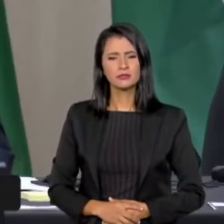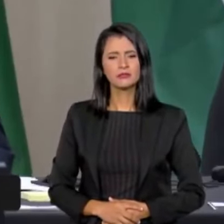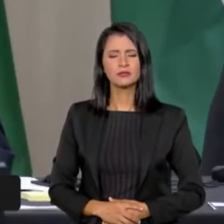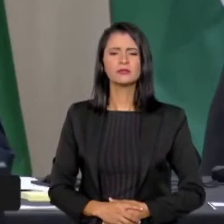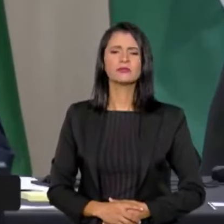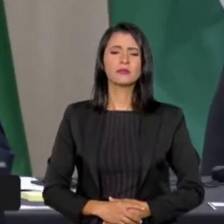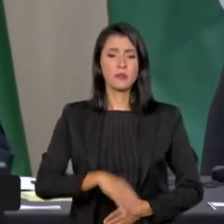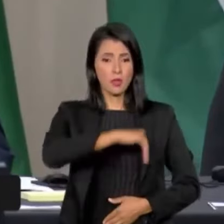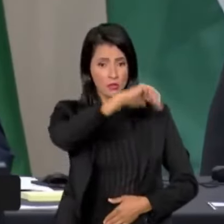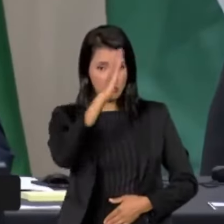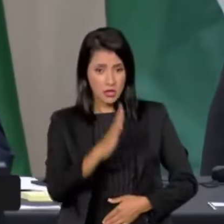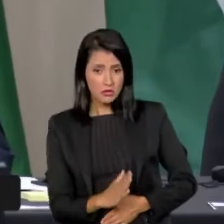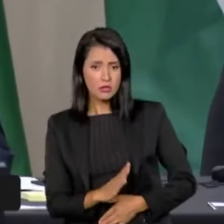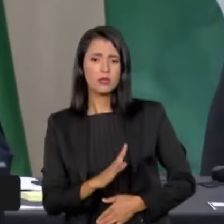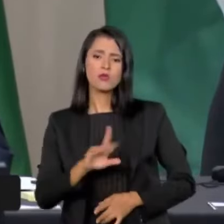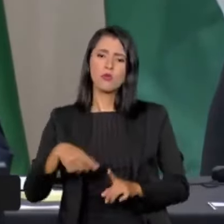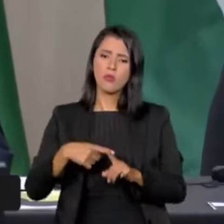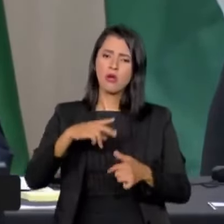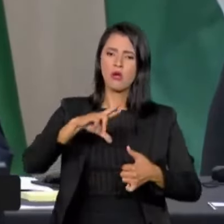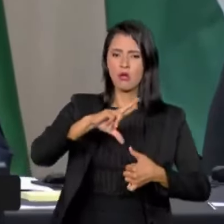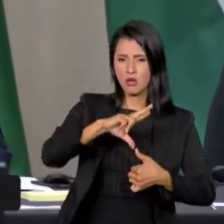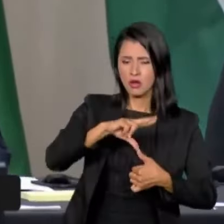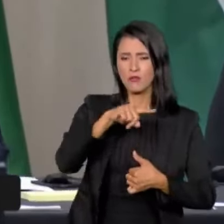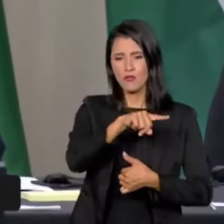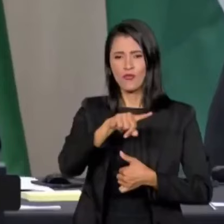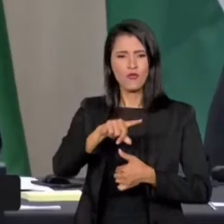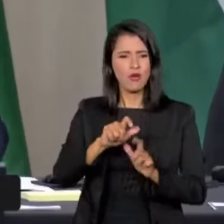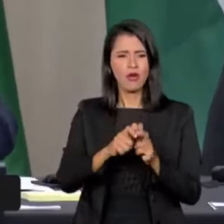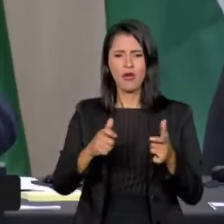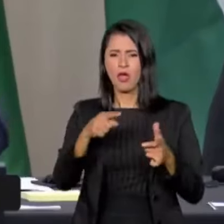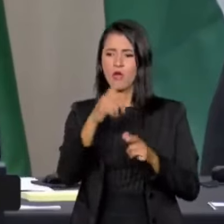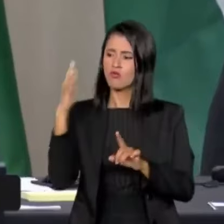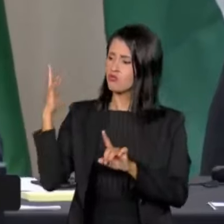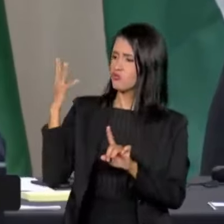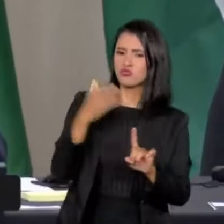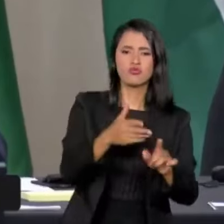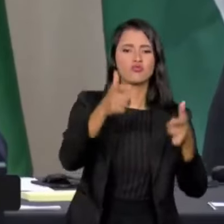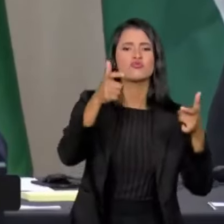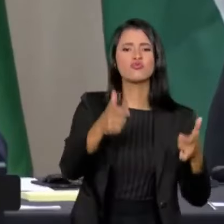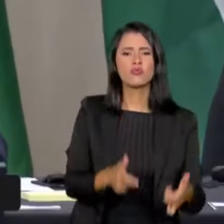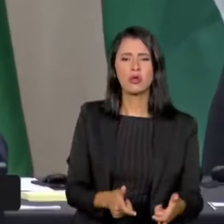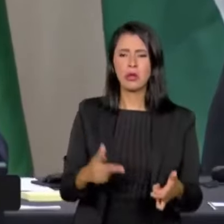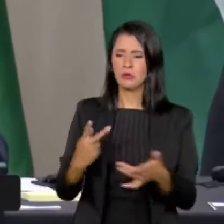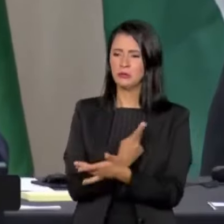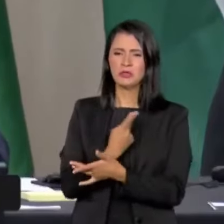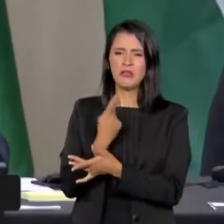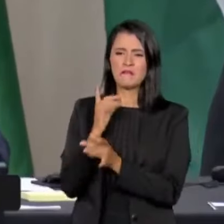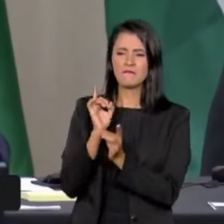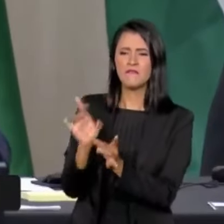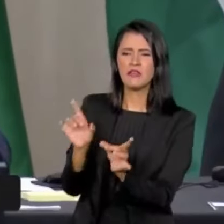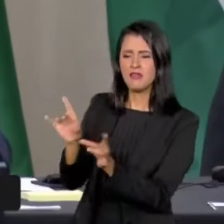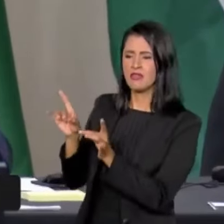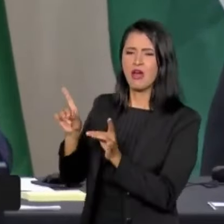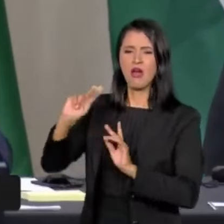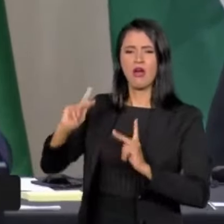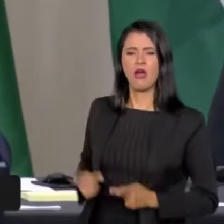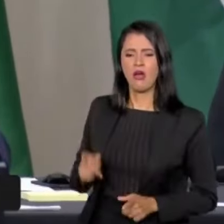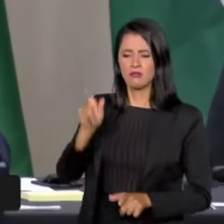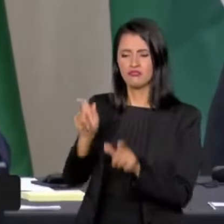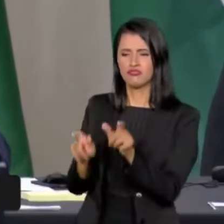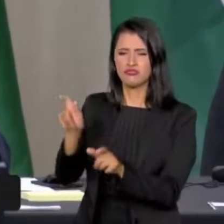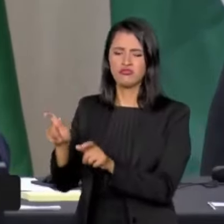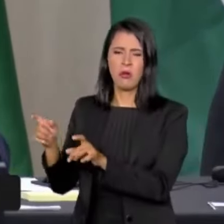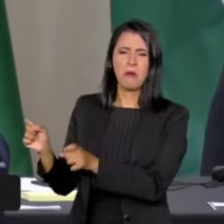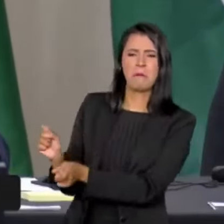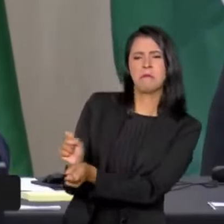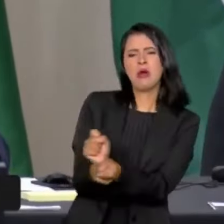O Brasil e o Caribe estiveram entre os grandes destinos do tráfico humano. Brazil and the Caribbean